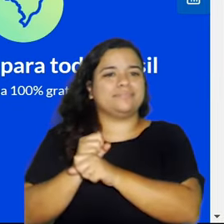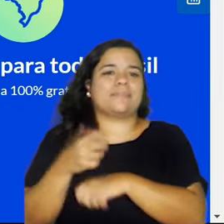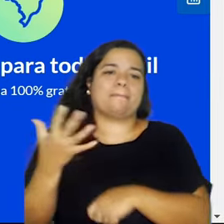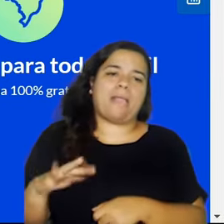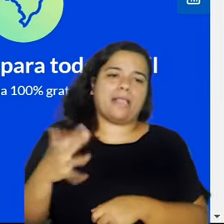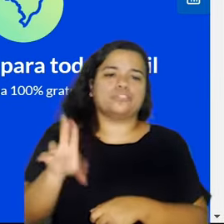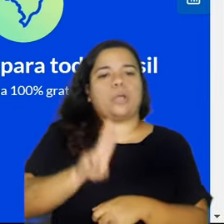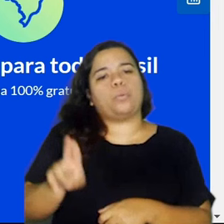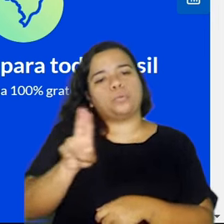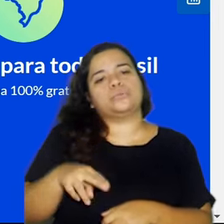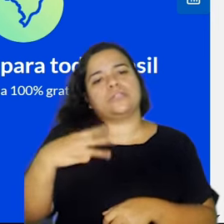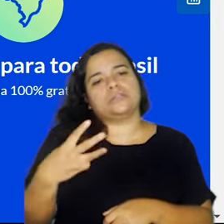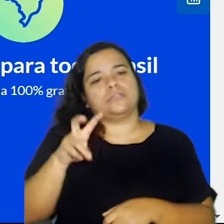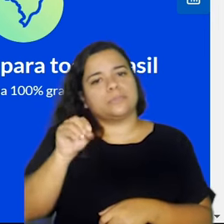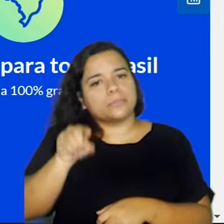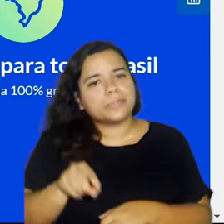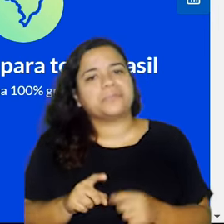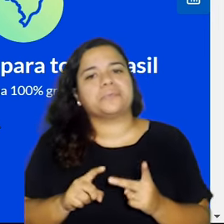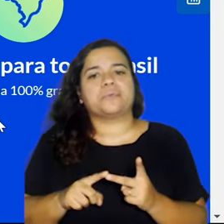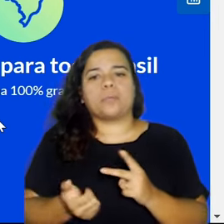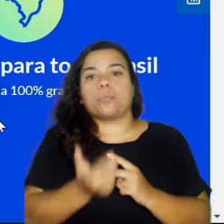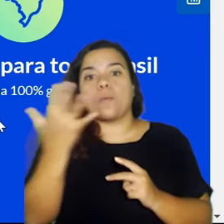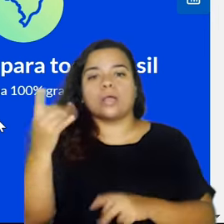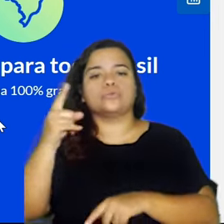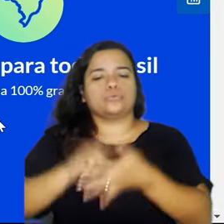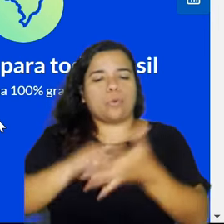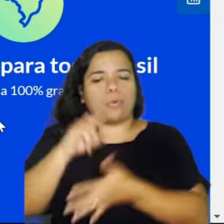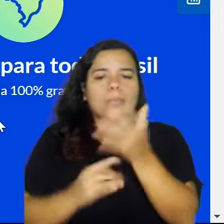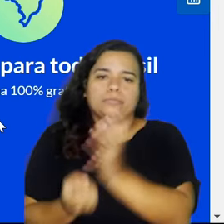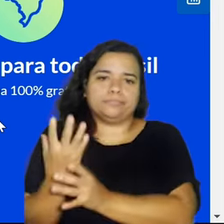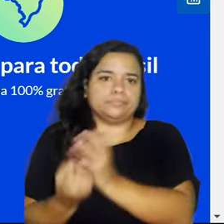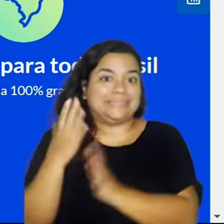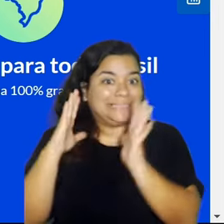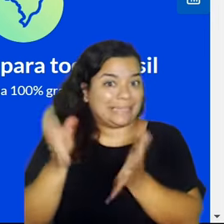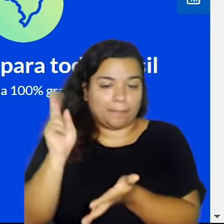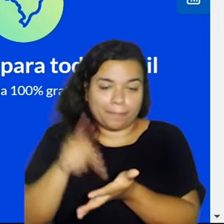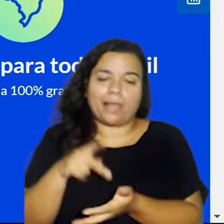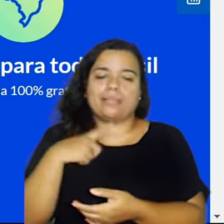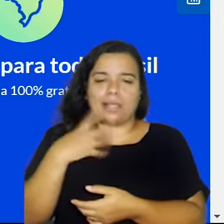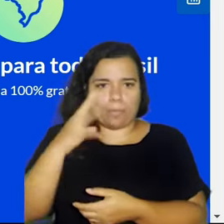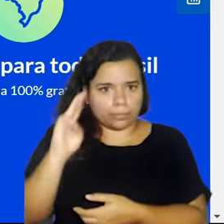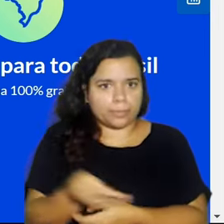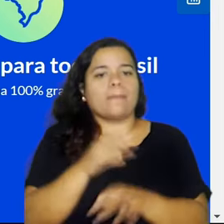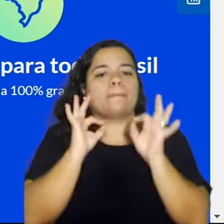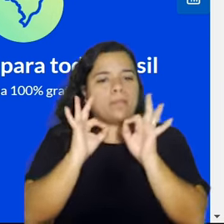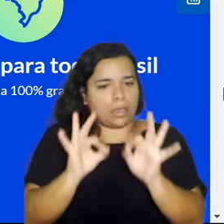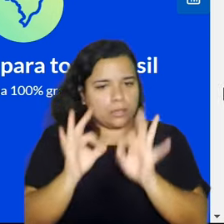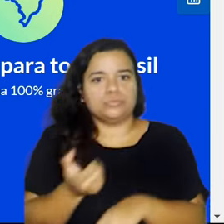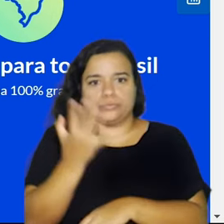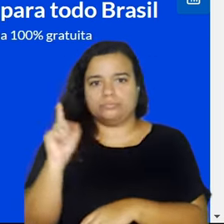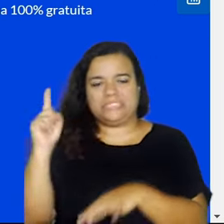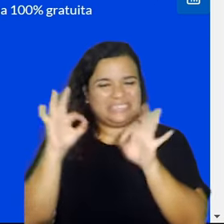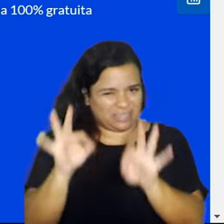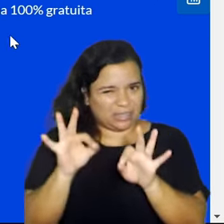em média aqui né de usuários no momento a quantidade de documentos já emitidos isso aqui é fato já temos de fato esses essa